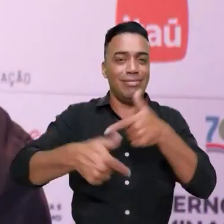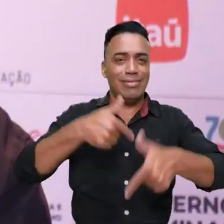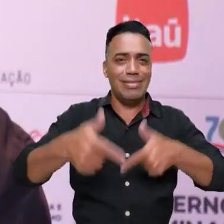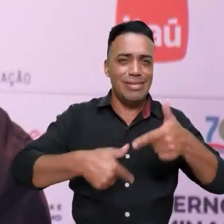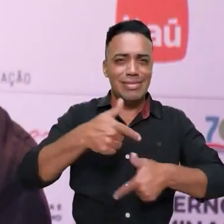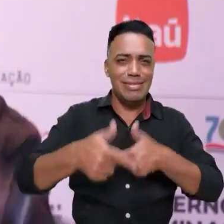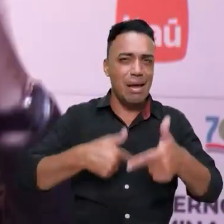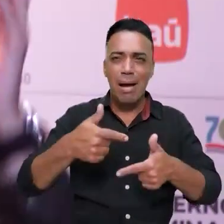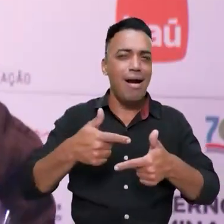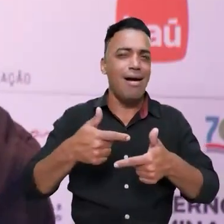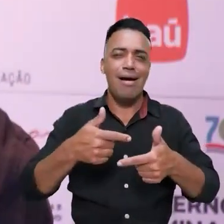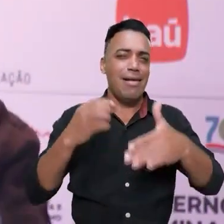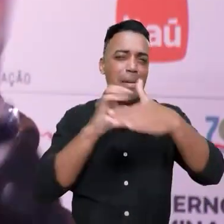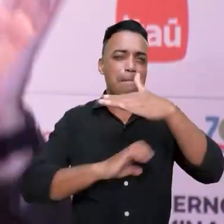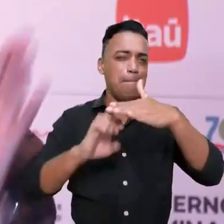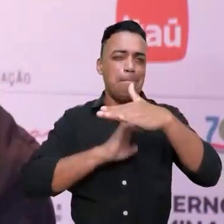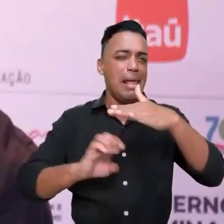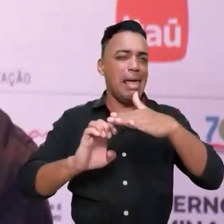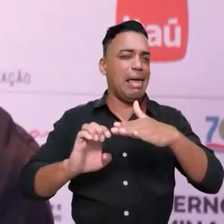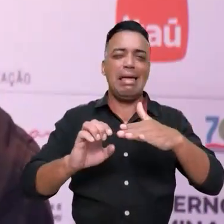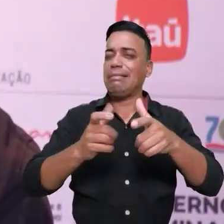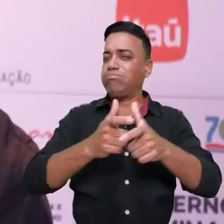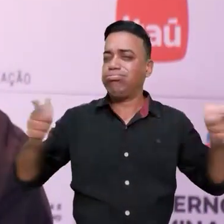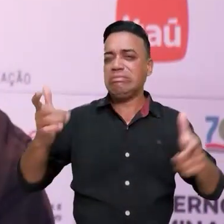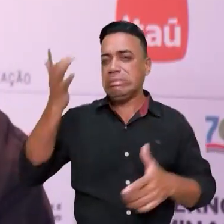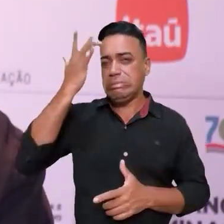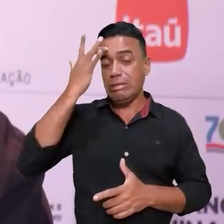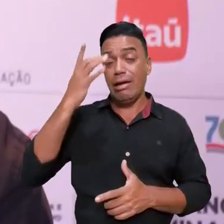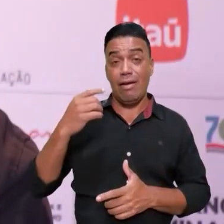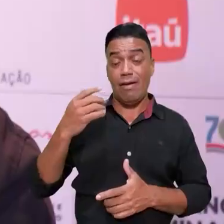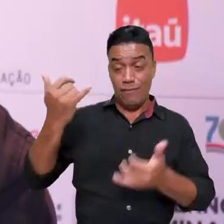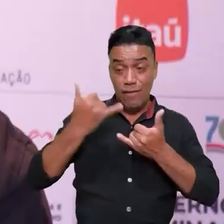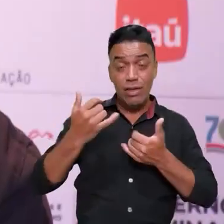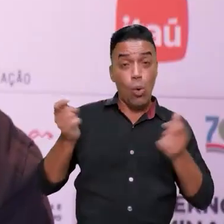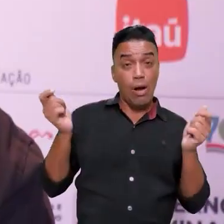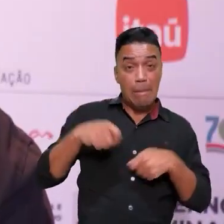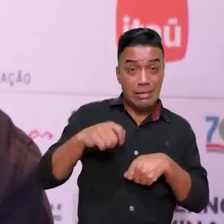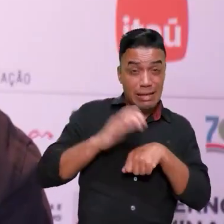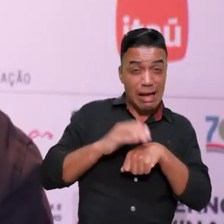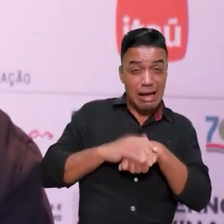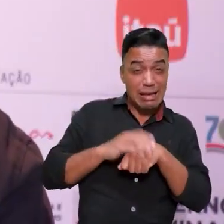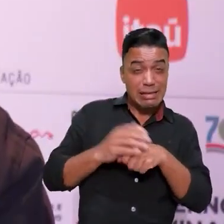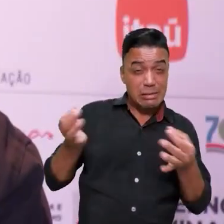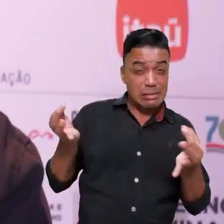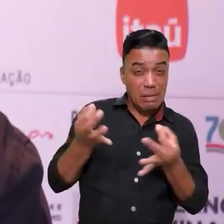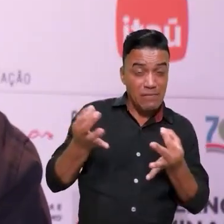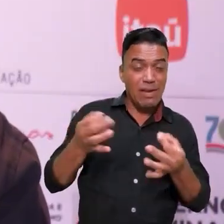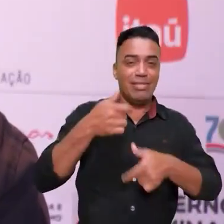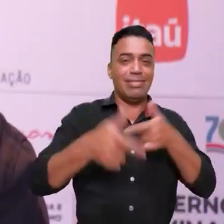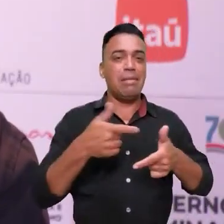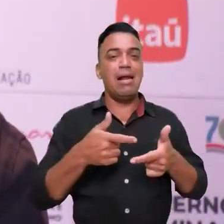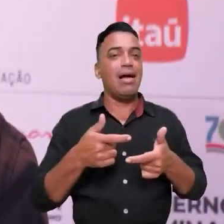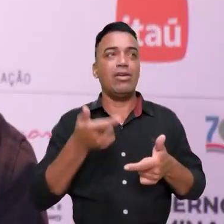trabalha, é um executivo de alta performance, e ele fala que eu tenho uma capacidade incrível de só ter vontade de trabalhar